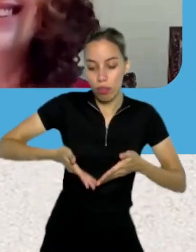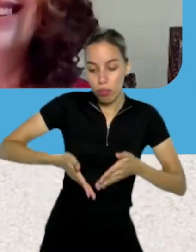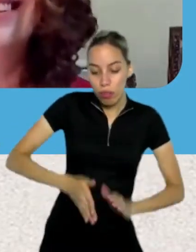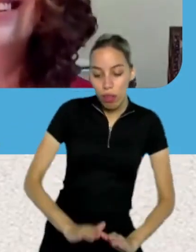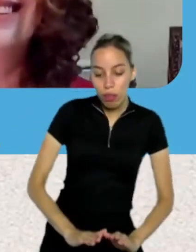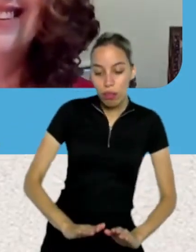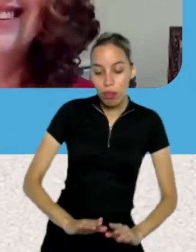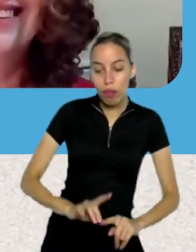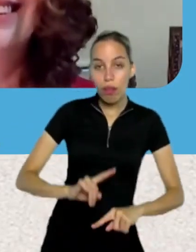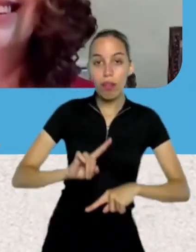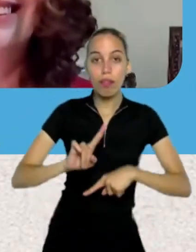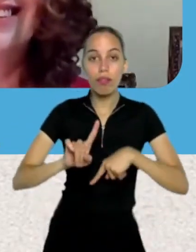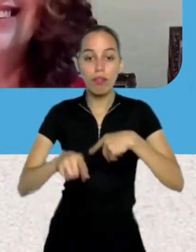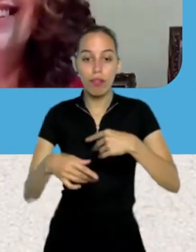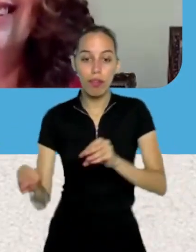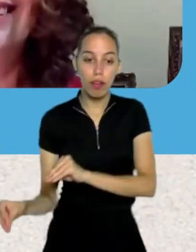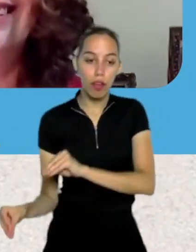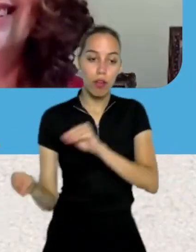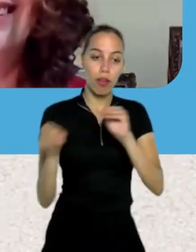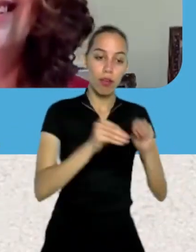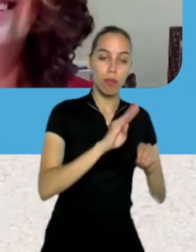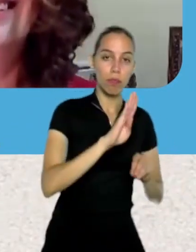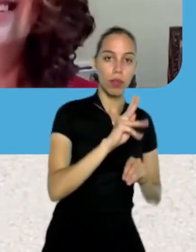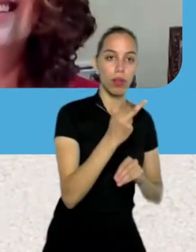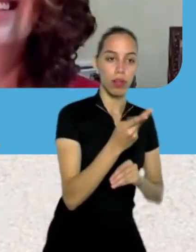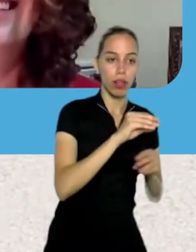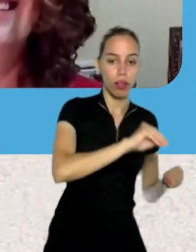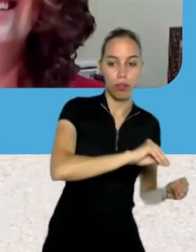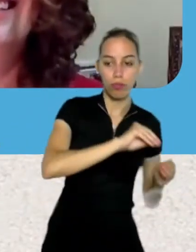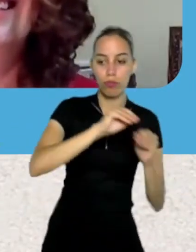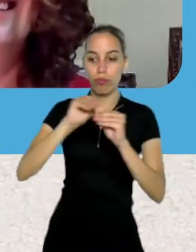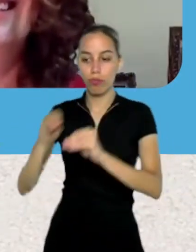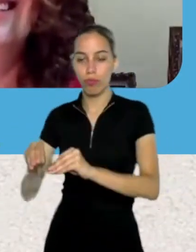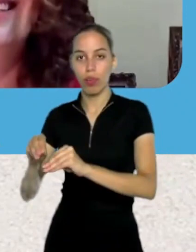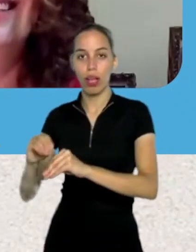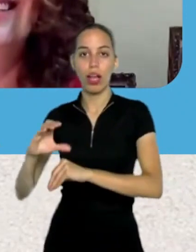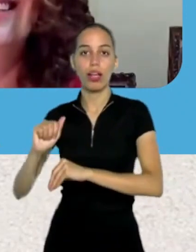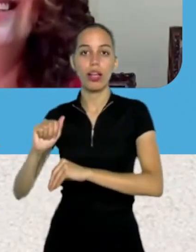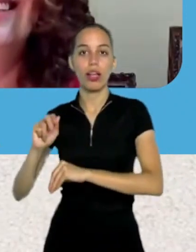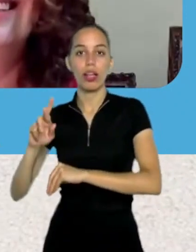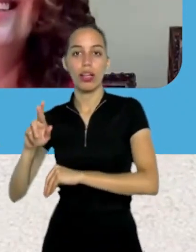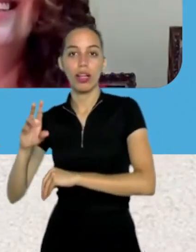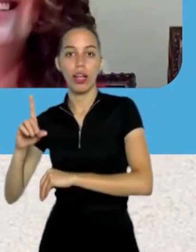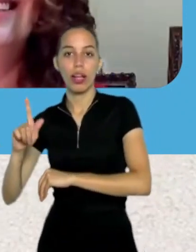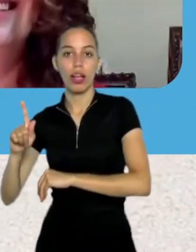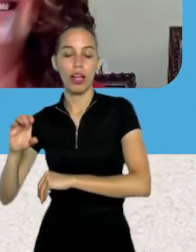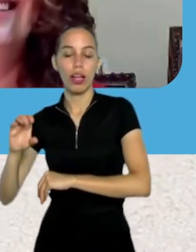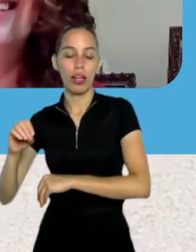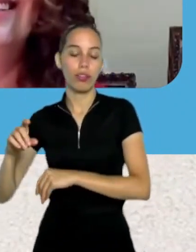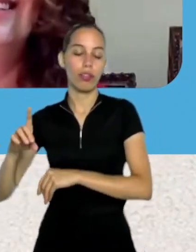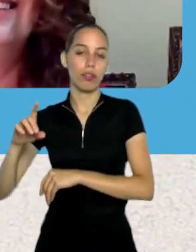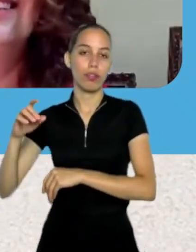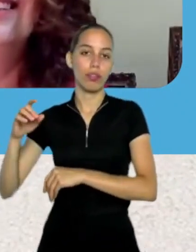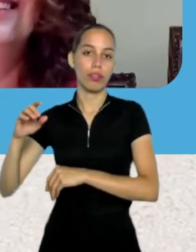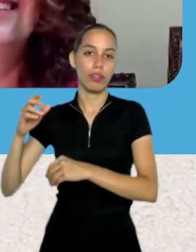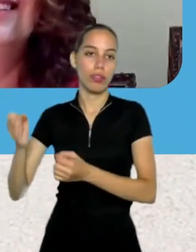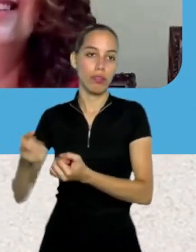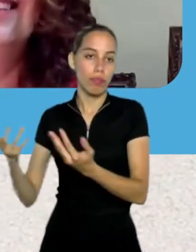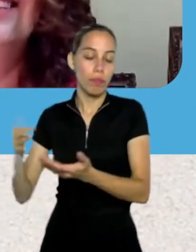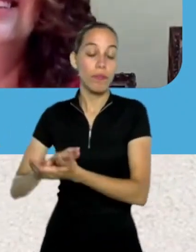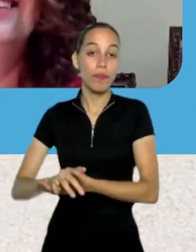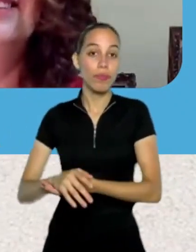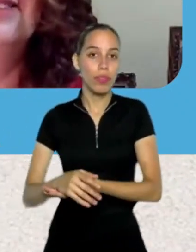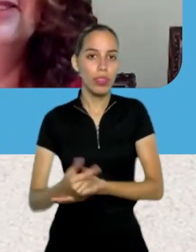muda para Belo Horizonte, depois vai para Carmo da Mata. Quem que é essa pessoa, assim, antes de transformar-se numa